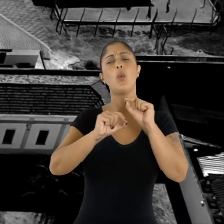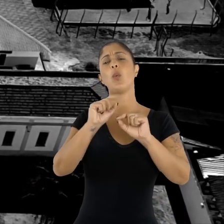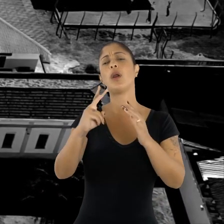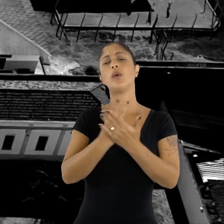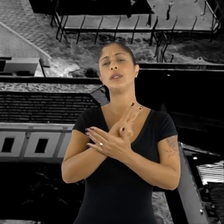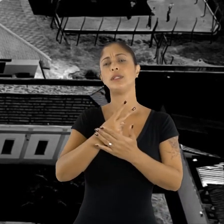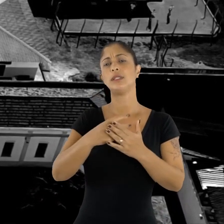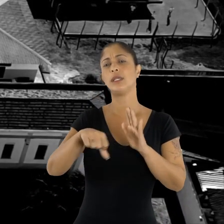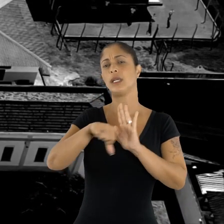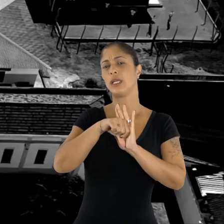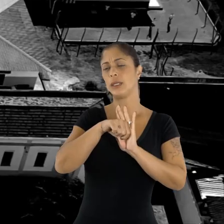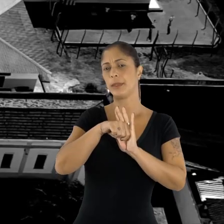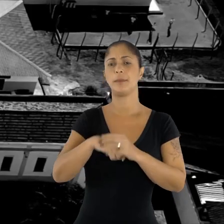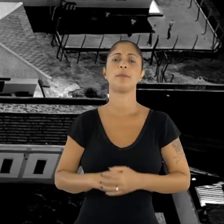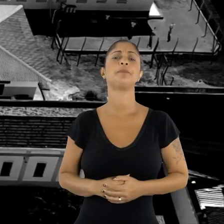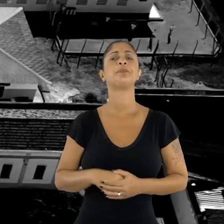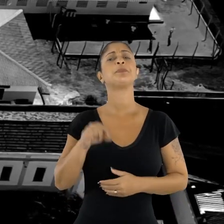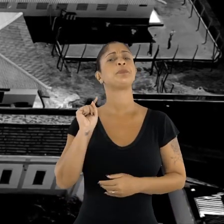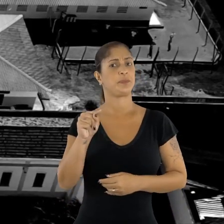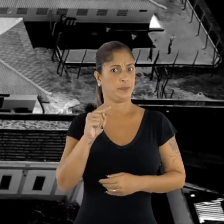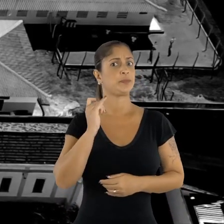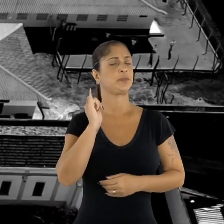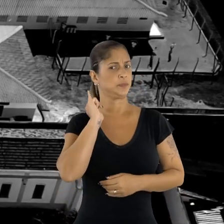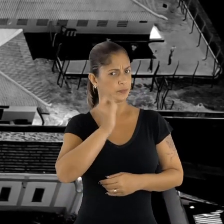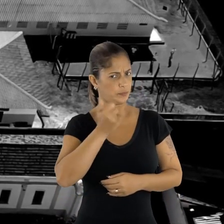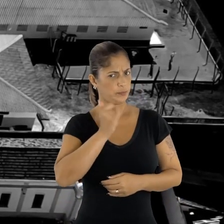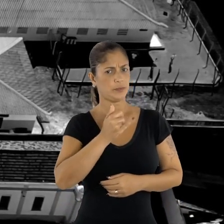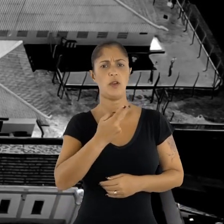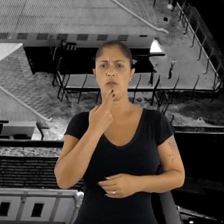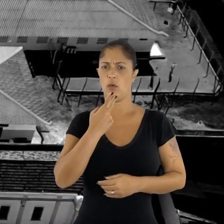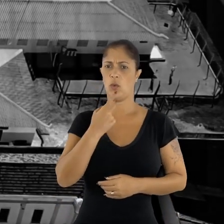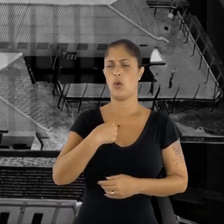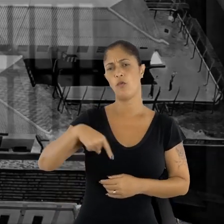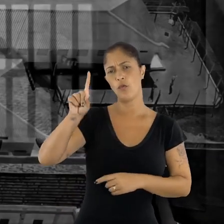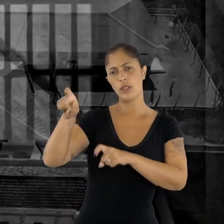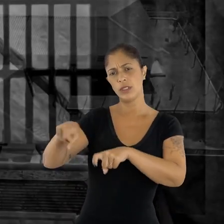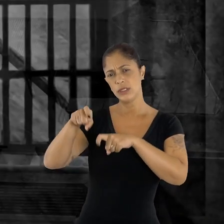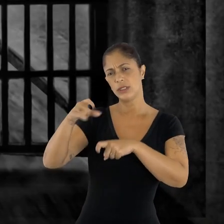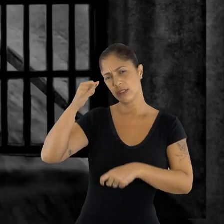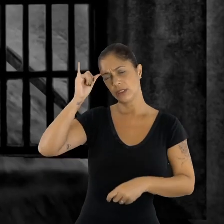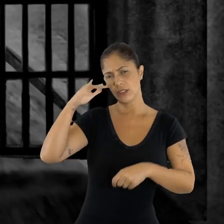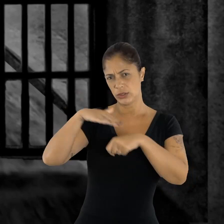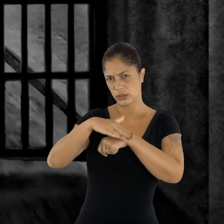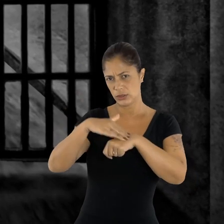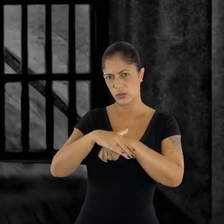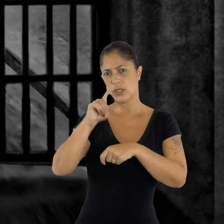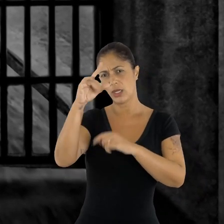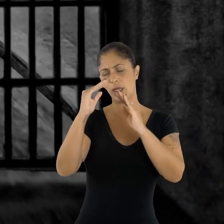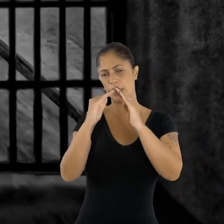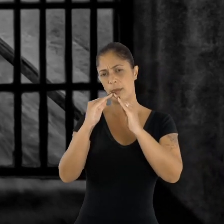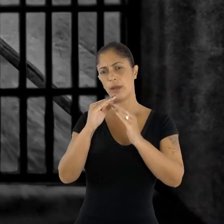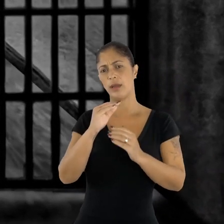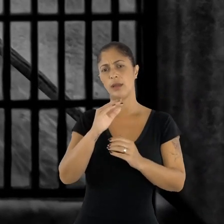seus crimes. Pardal, um deles, contou que entrou num sítio à noite e era um casal